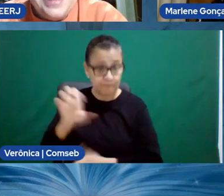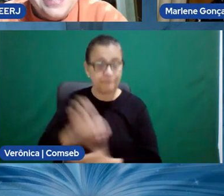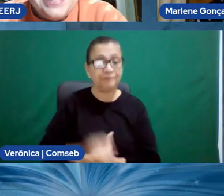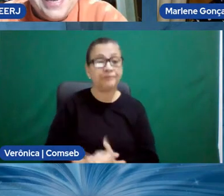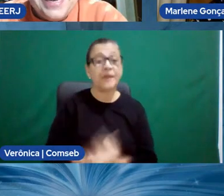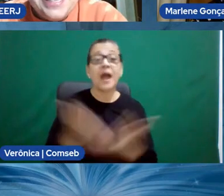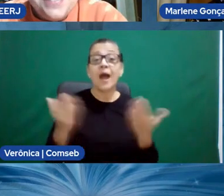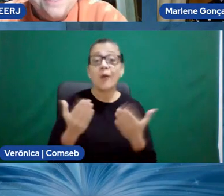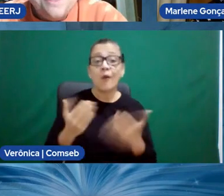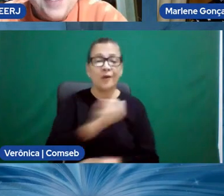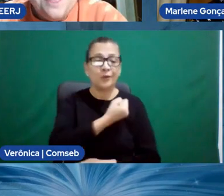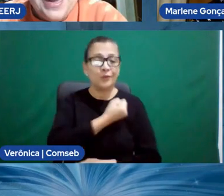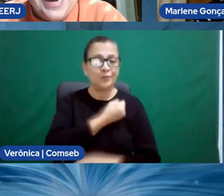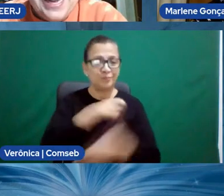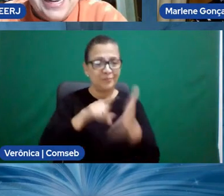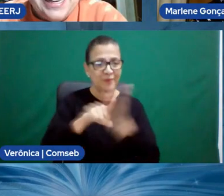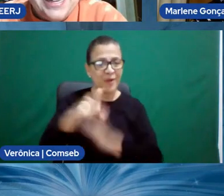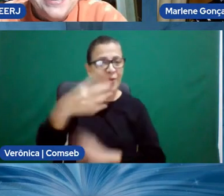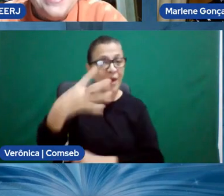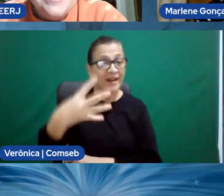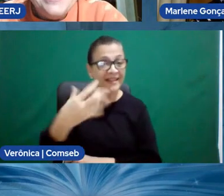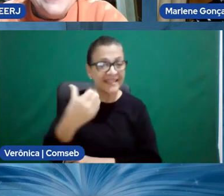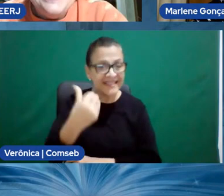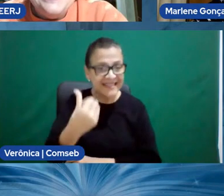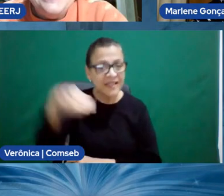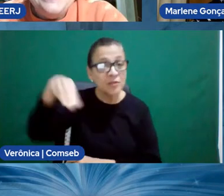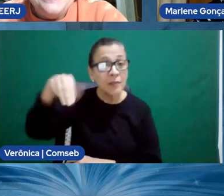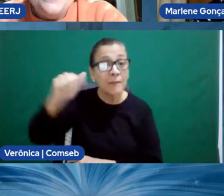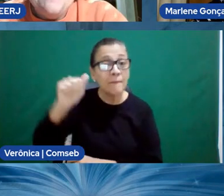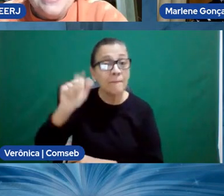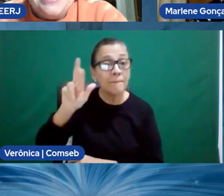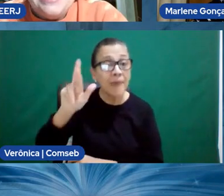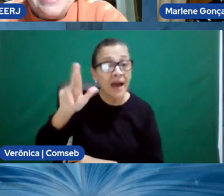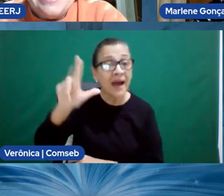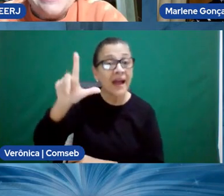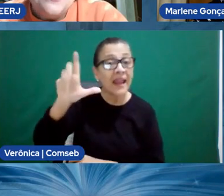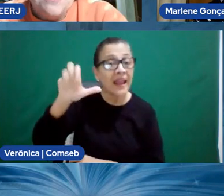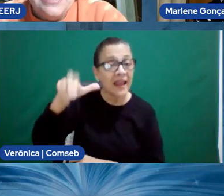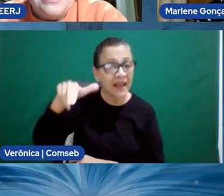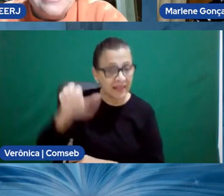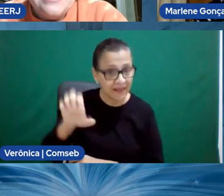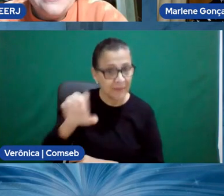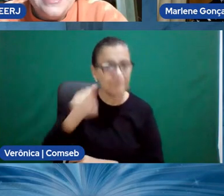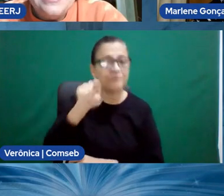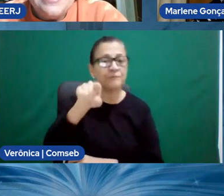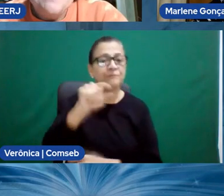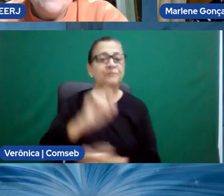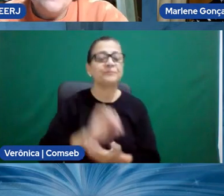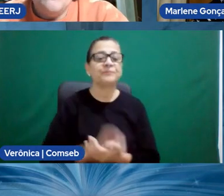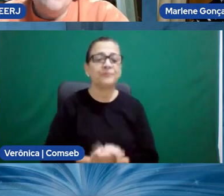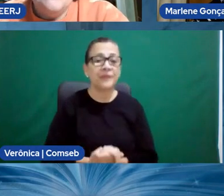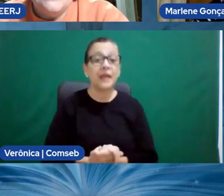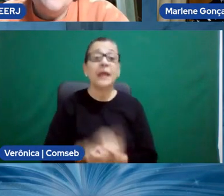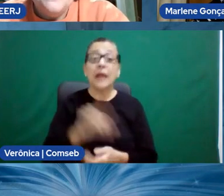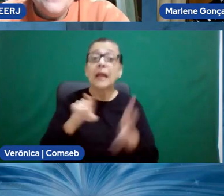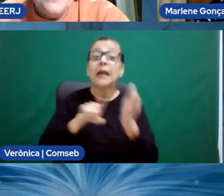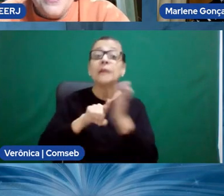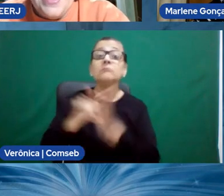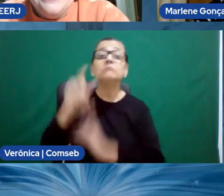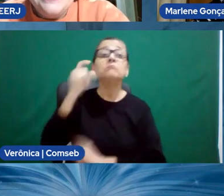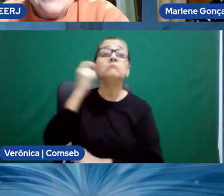questão 46, para a Marlene. Né? Então, Marlene, na questão 46, Kardec